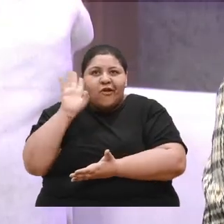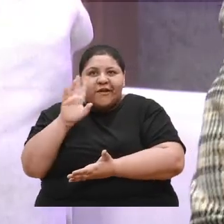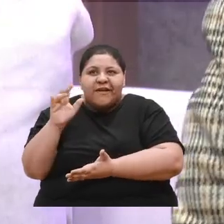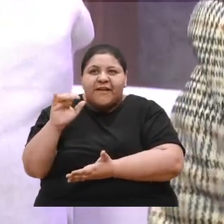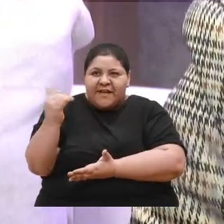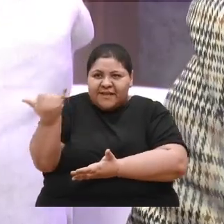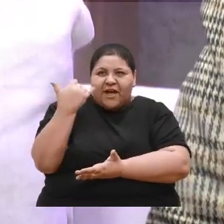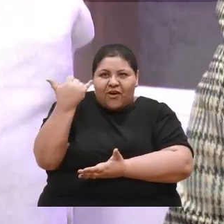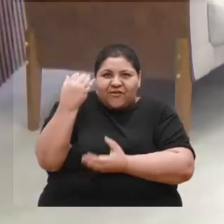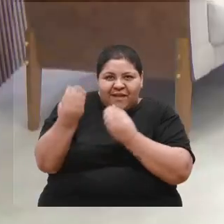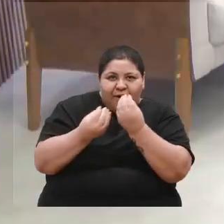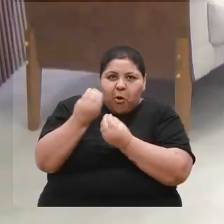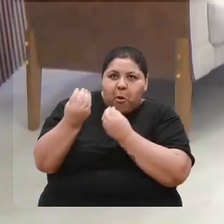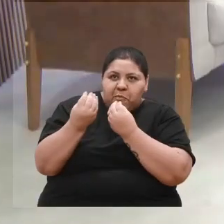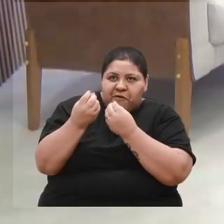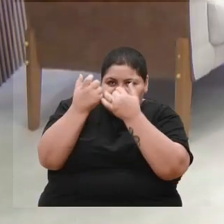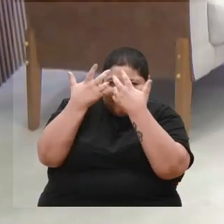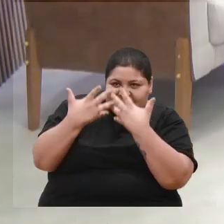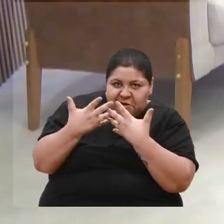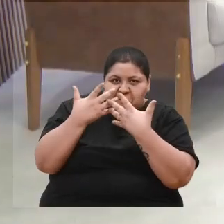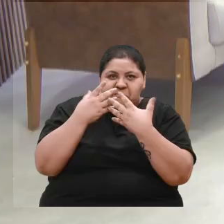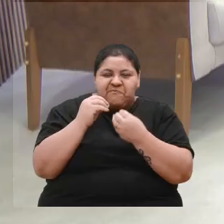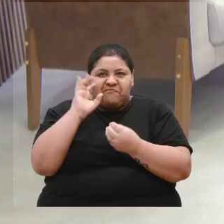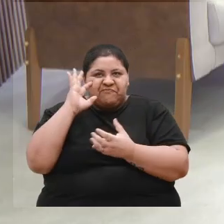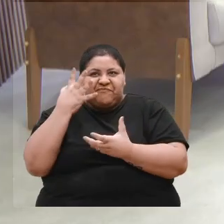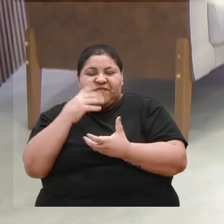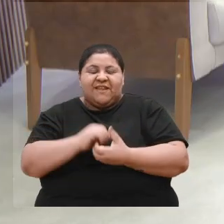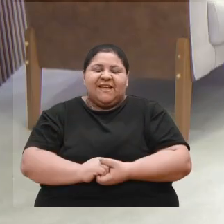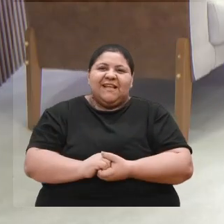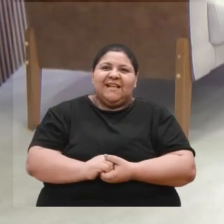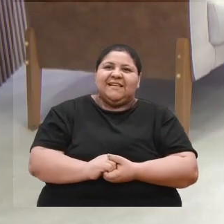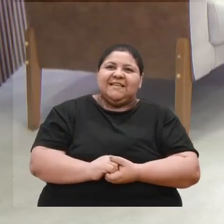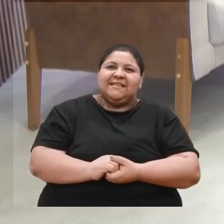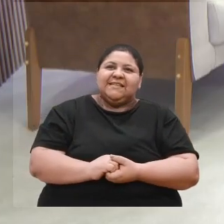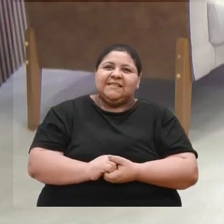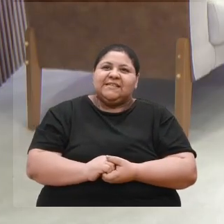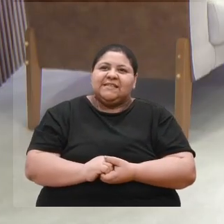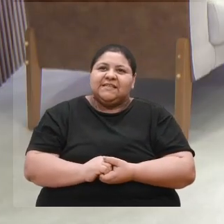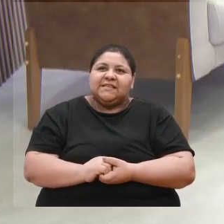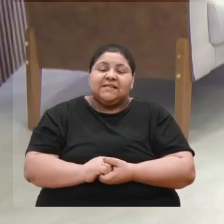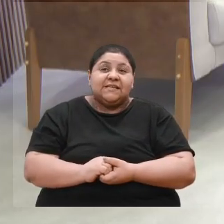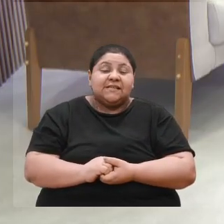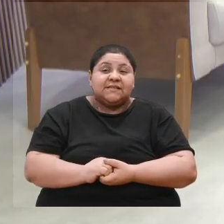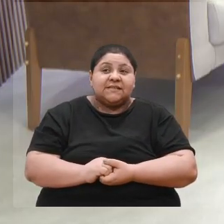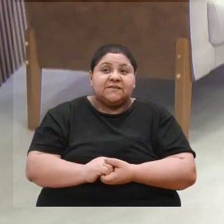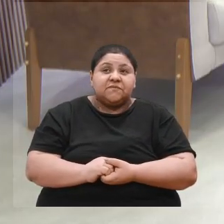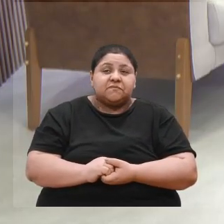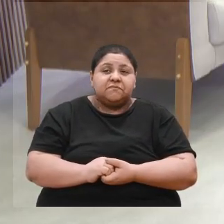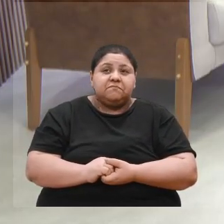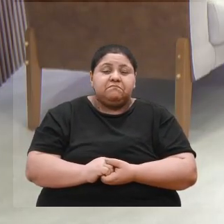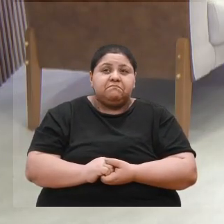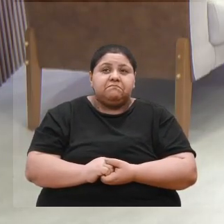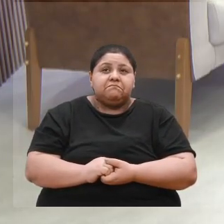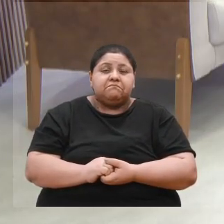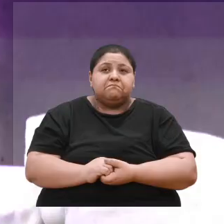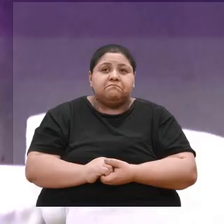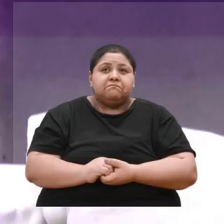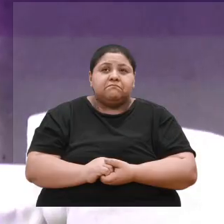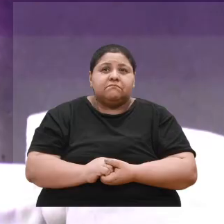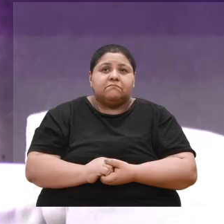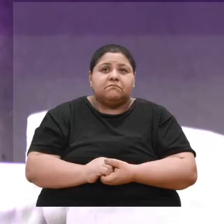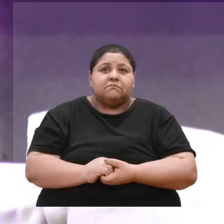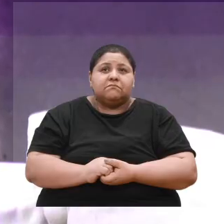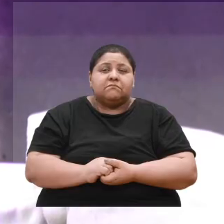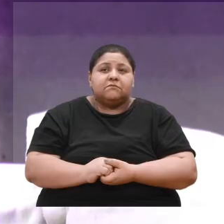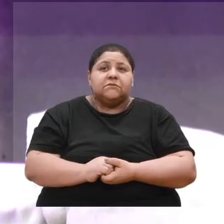Poliana, para nós como é que virou um case que a Cecília já está trazendo aí do núcleo? É justamente isso,